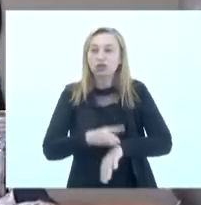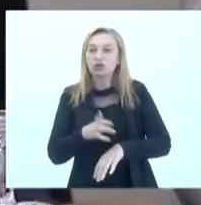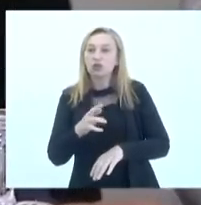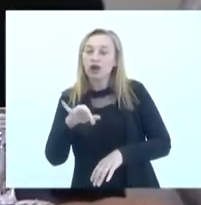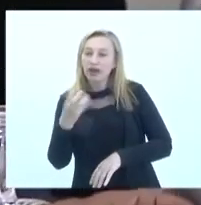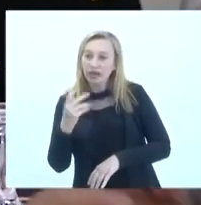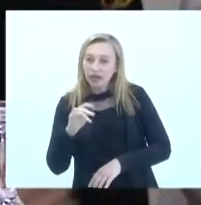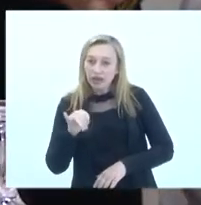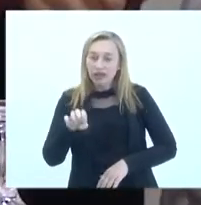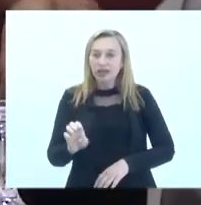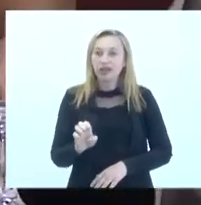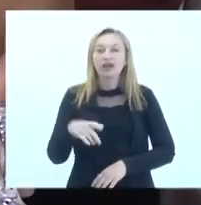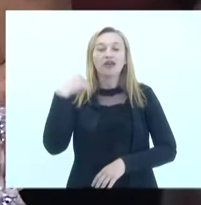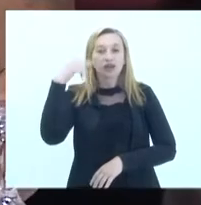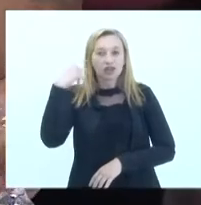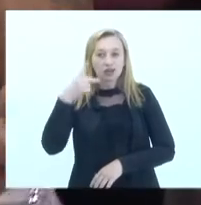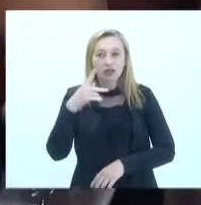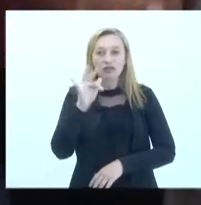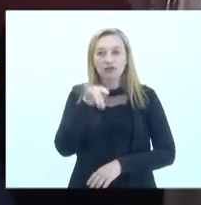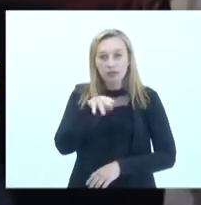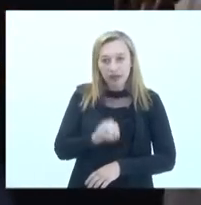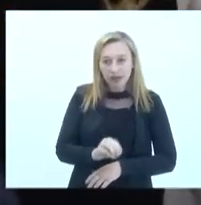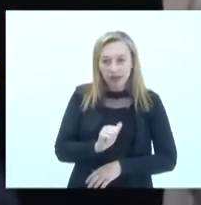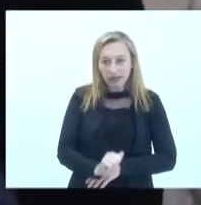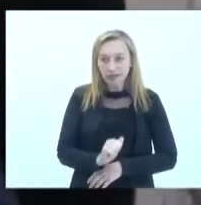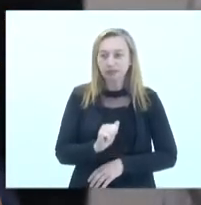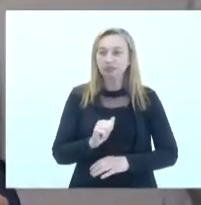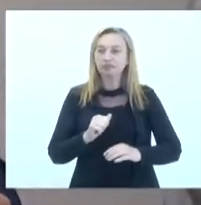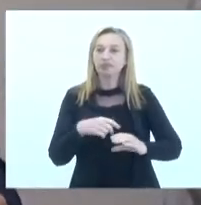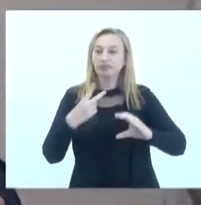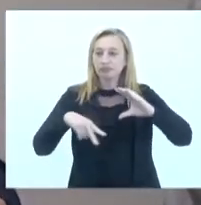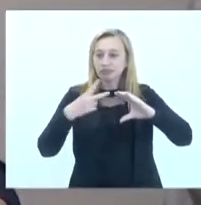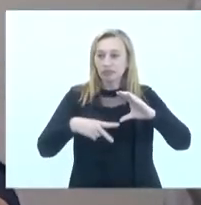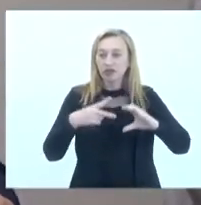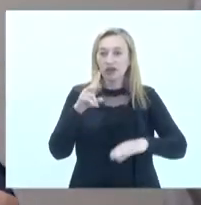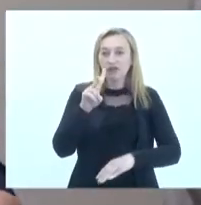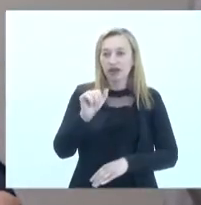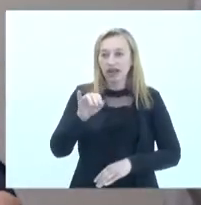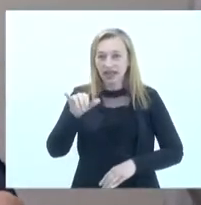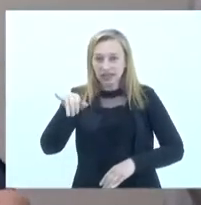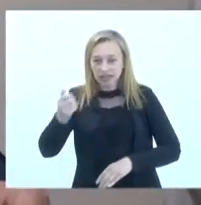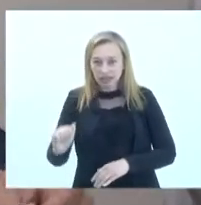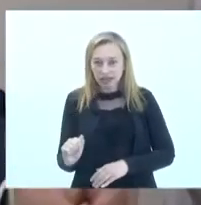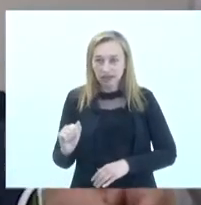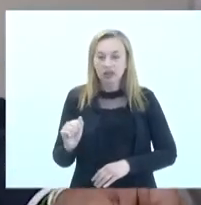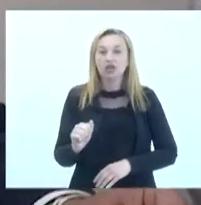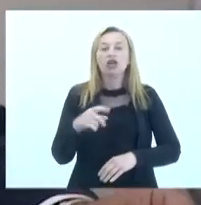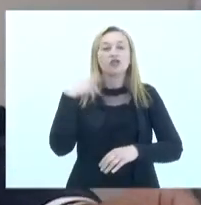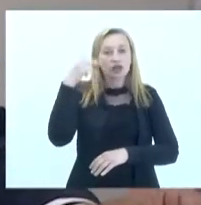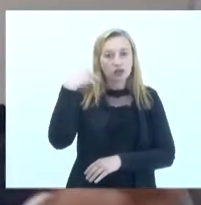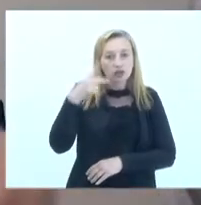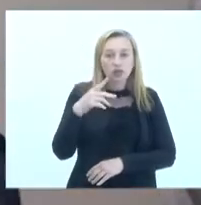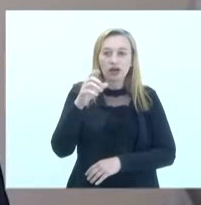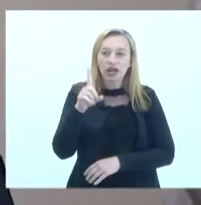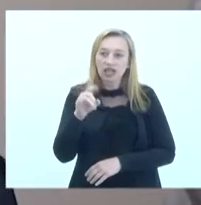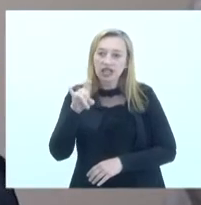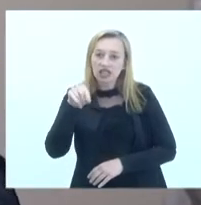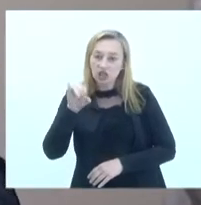Henrique. A vereadora Fabiane Vasconcelos, da Câmara Municipal de Valência. O vereador